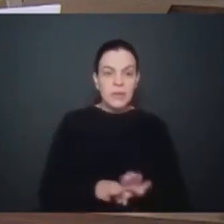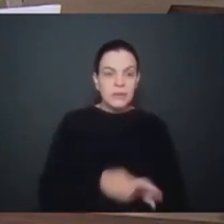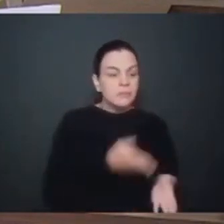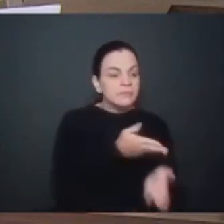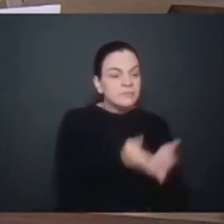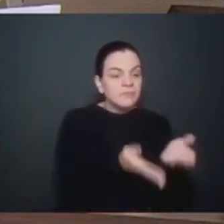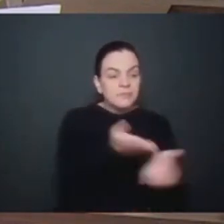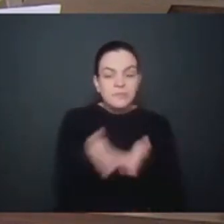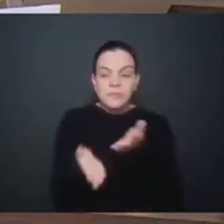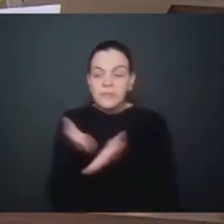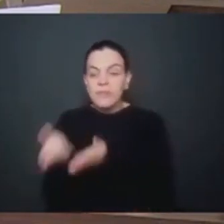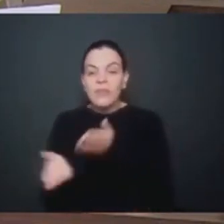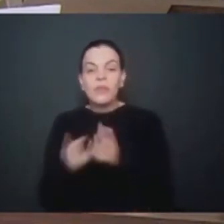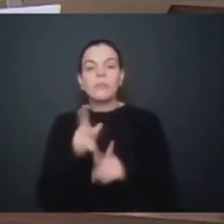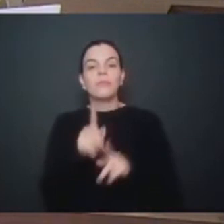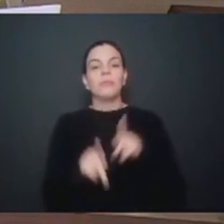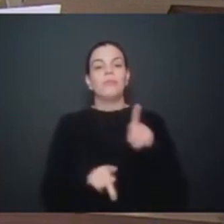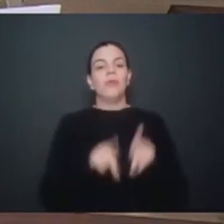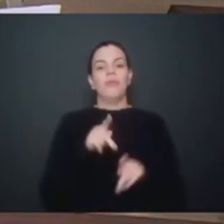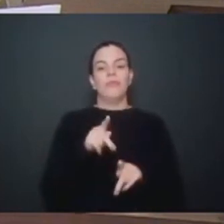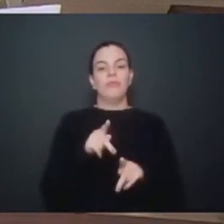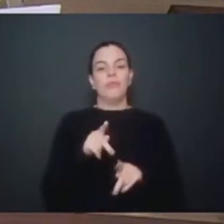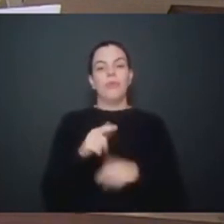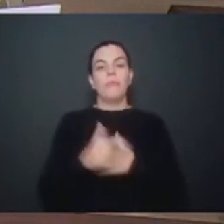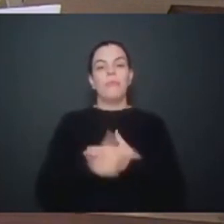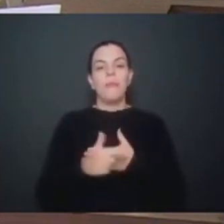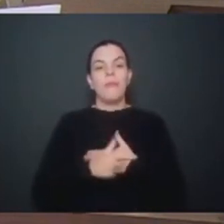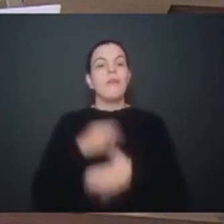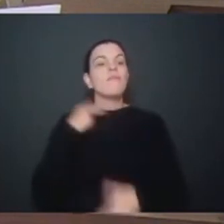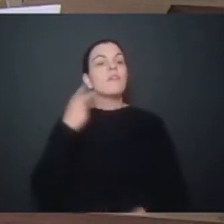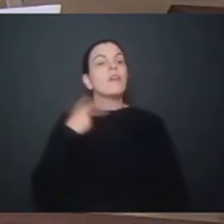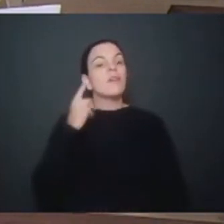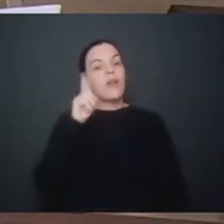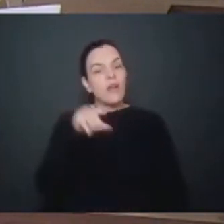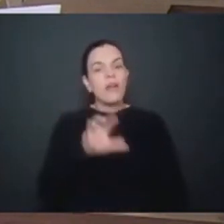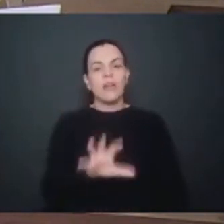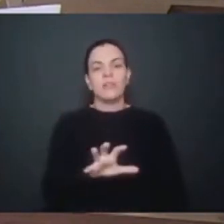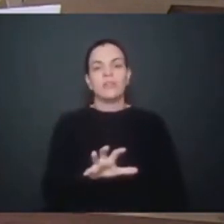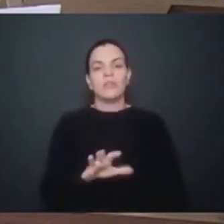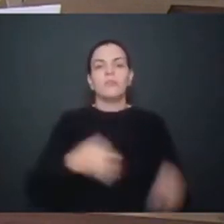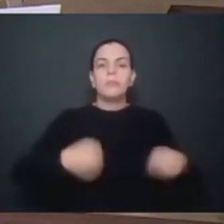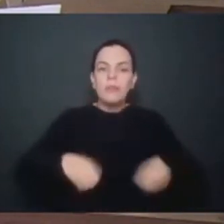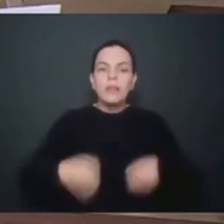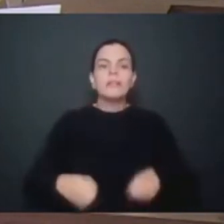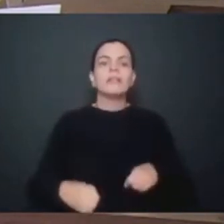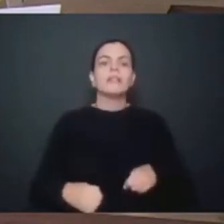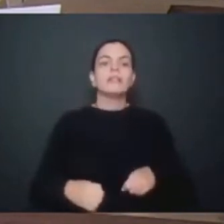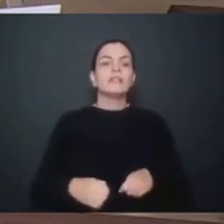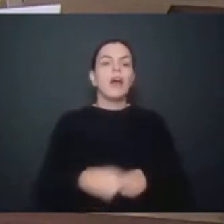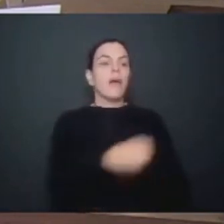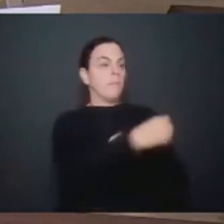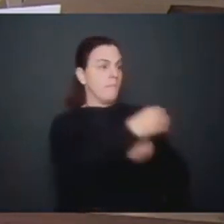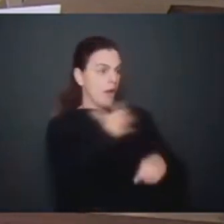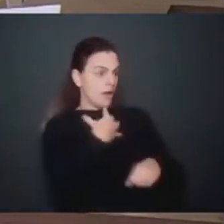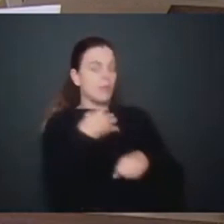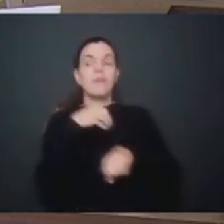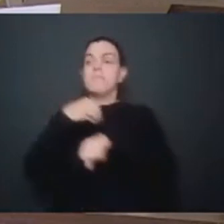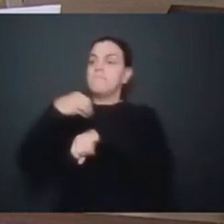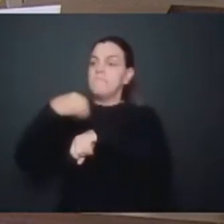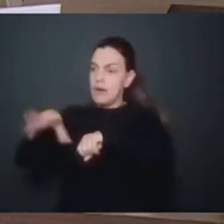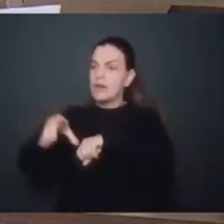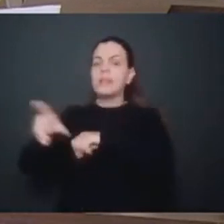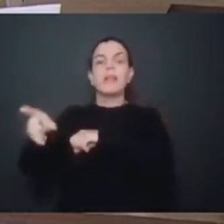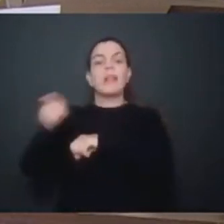fazer essa ponte, essa reclamatória para a prefeitura, para que as obras aconteçam. Principalmente uma obra como essa,